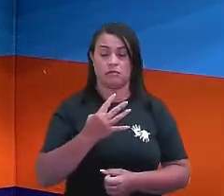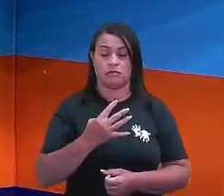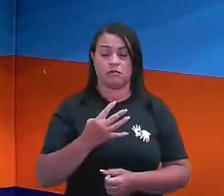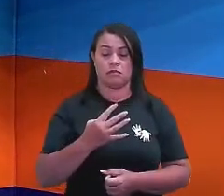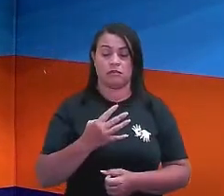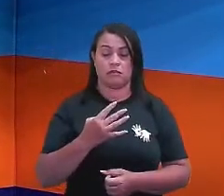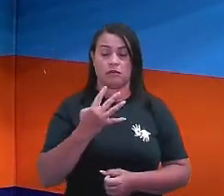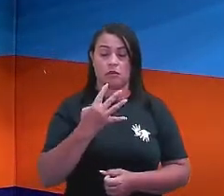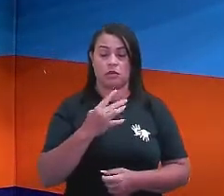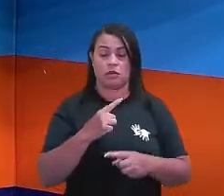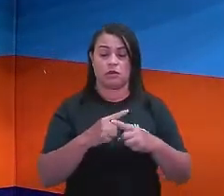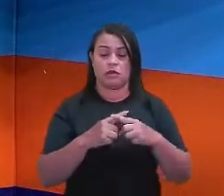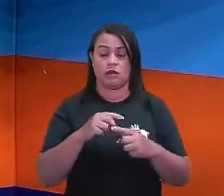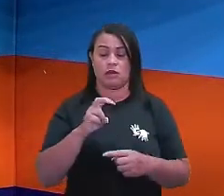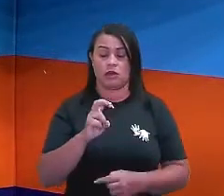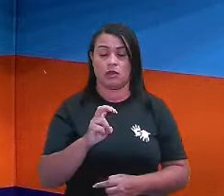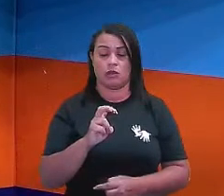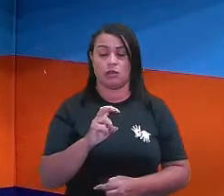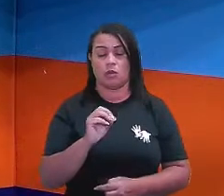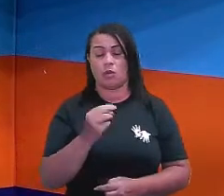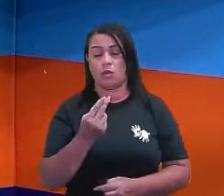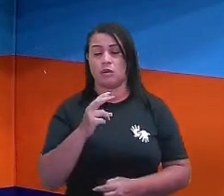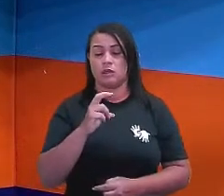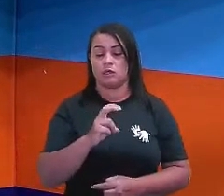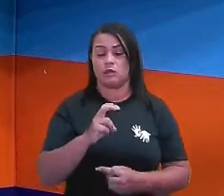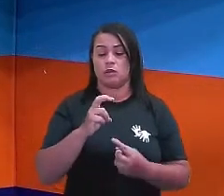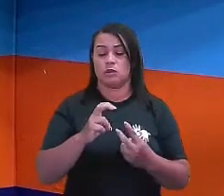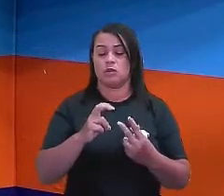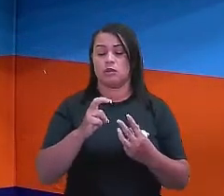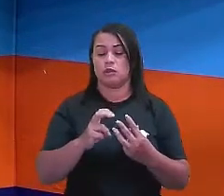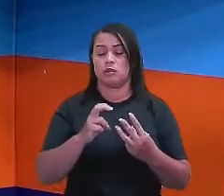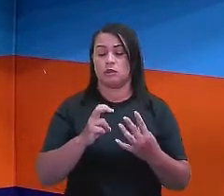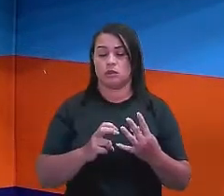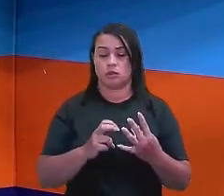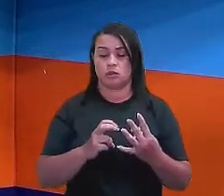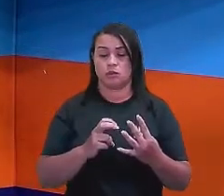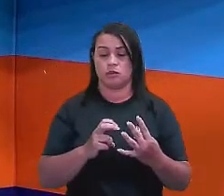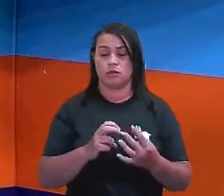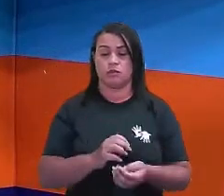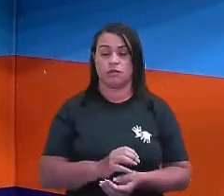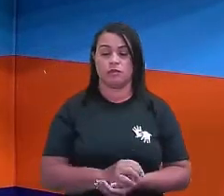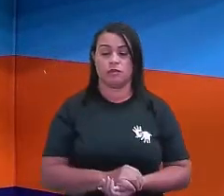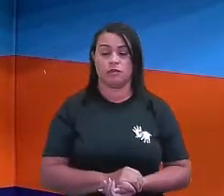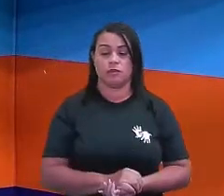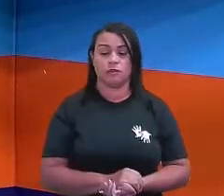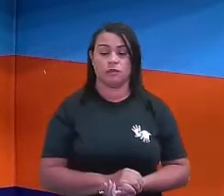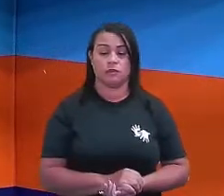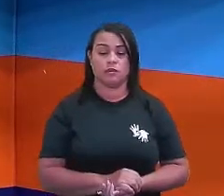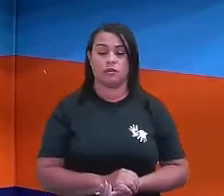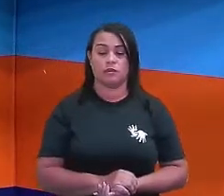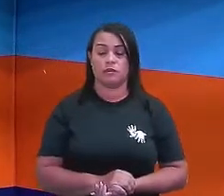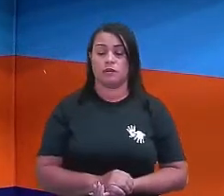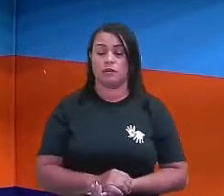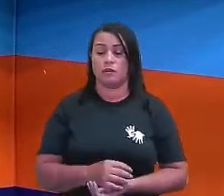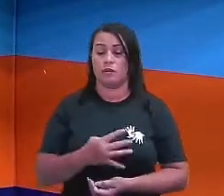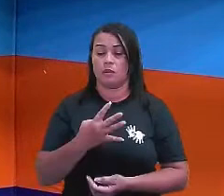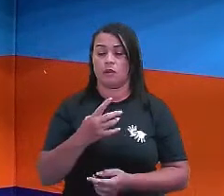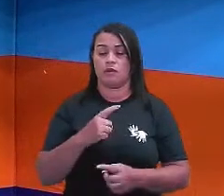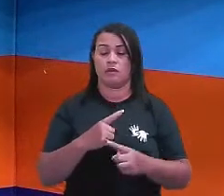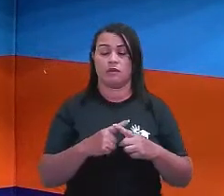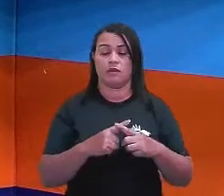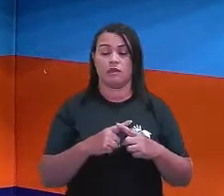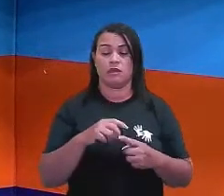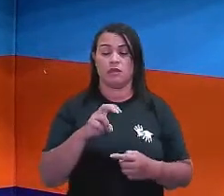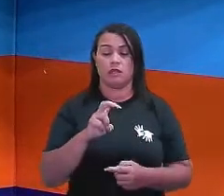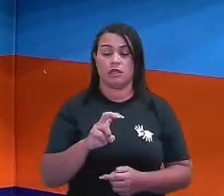4 vezes 5, ou 5 mais 5 mais 5 mais 5. O 5, 4 vezes, tá? Então, 4 vezes 5,